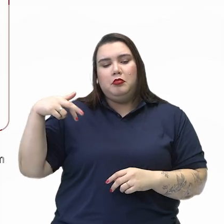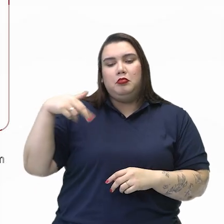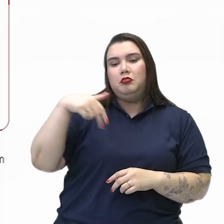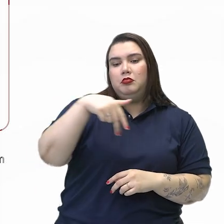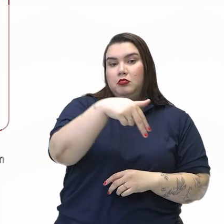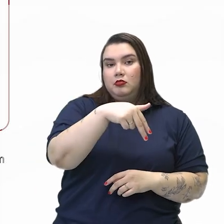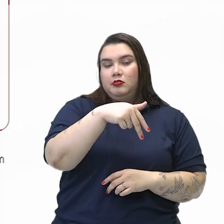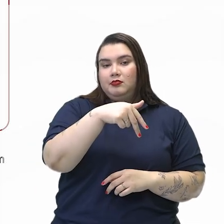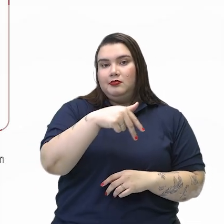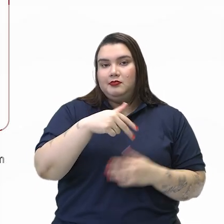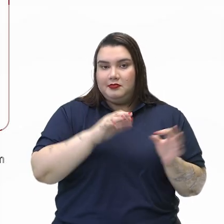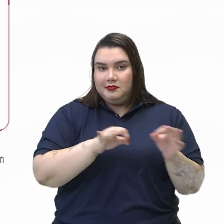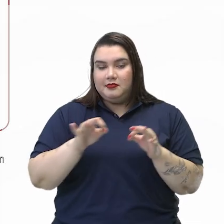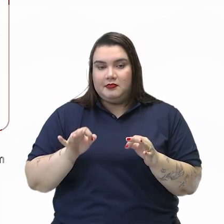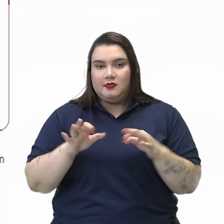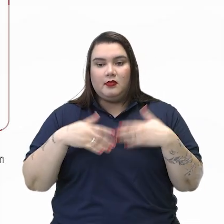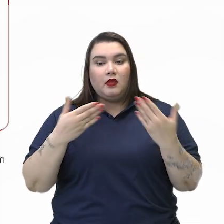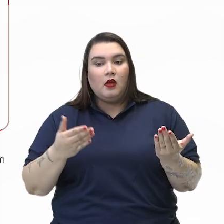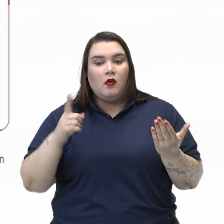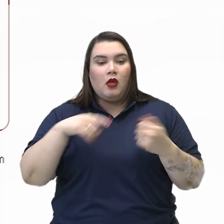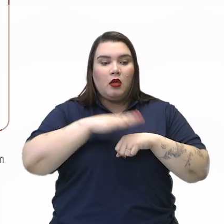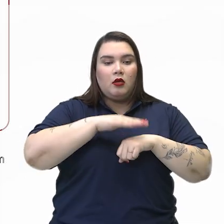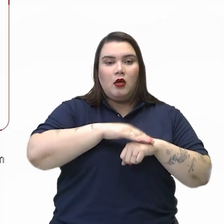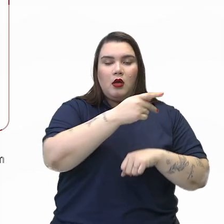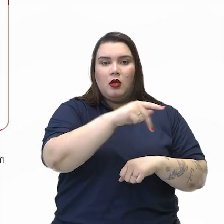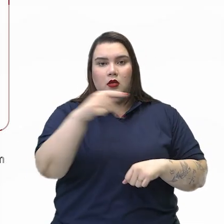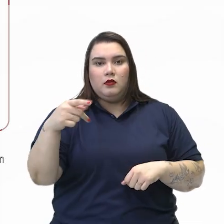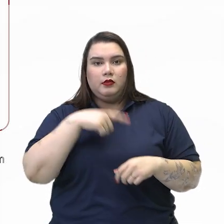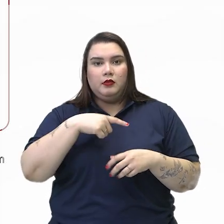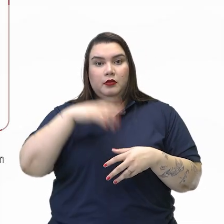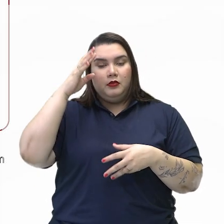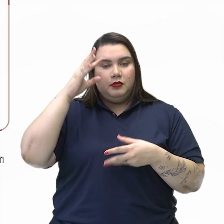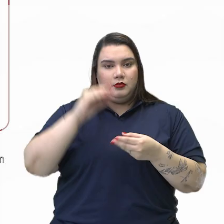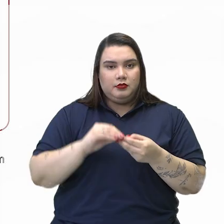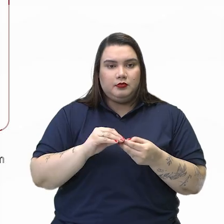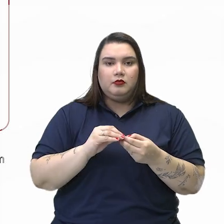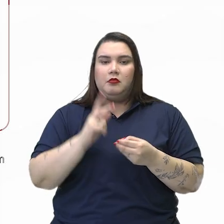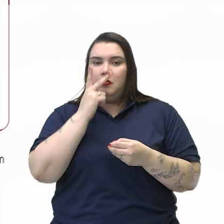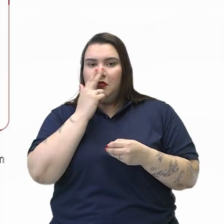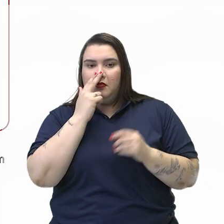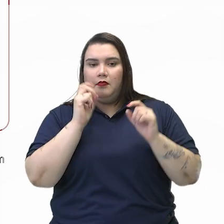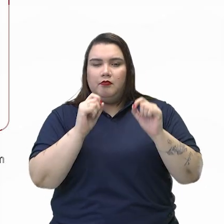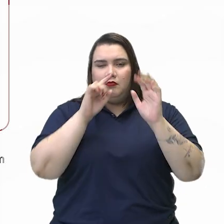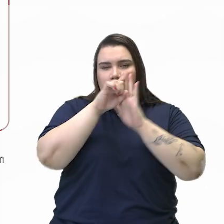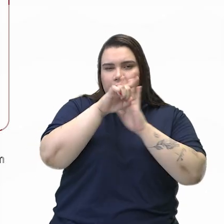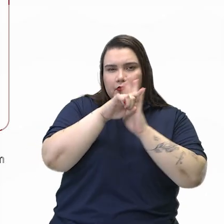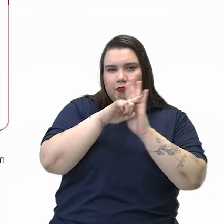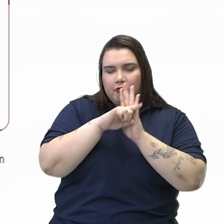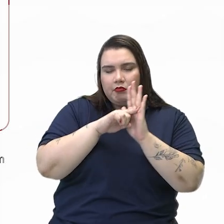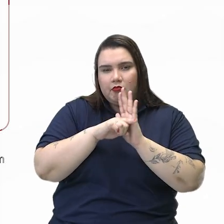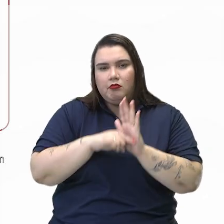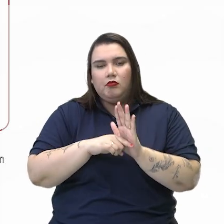ali. Então, são as interpretações. É como se fizesse um trabalho de